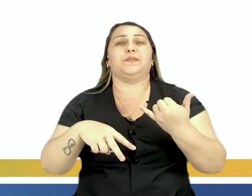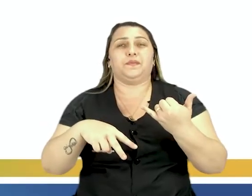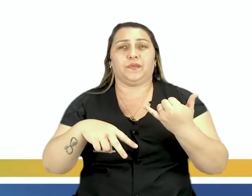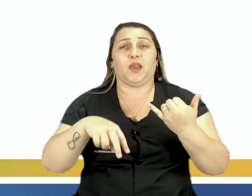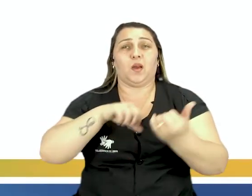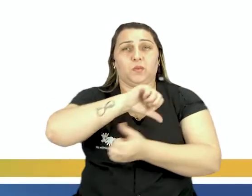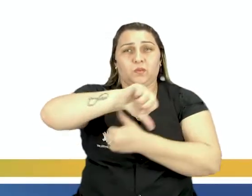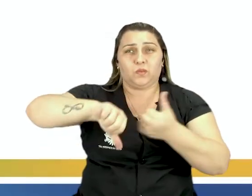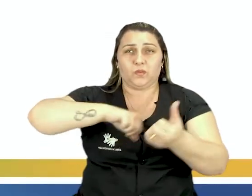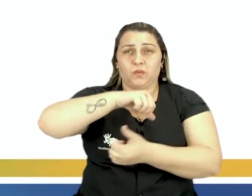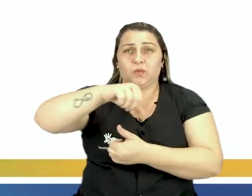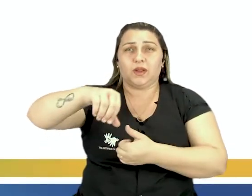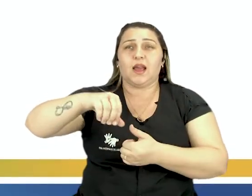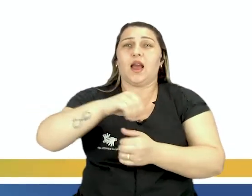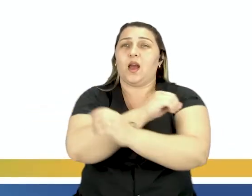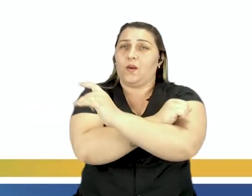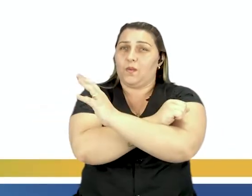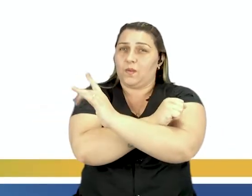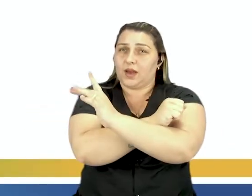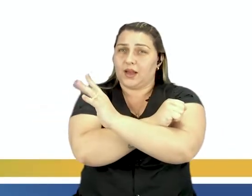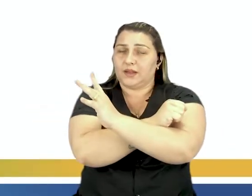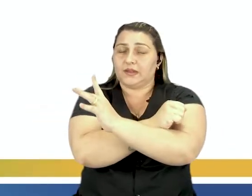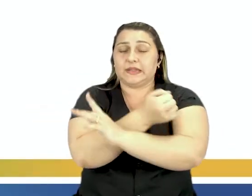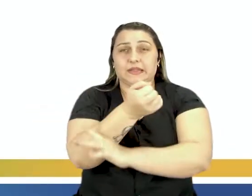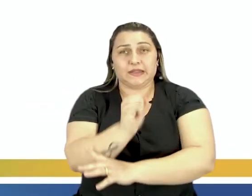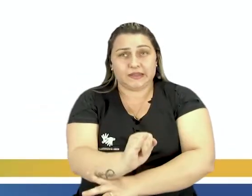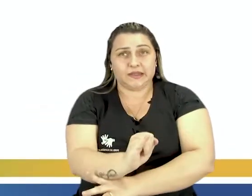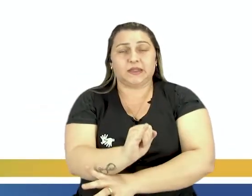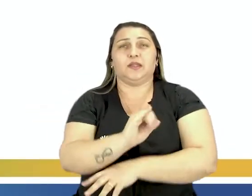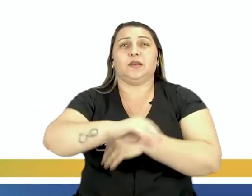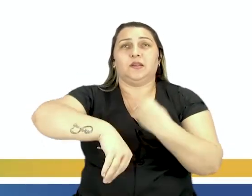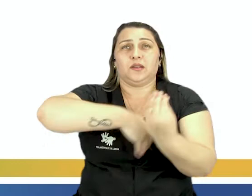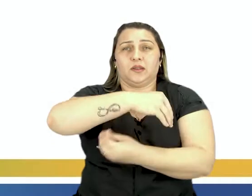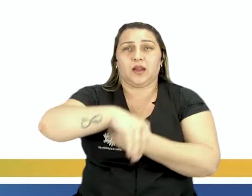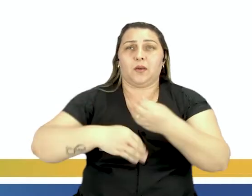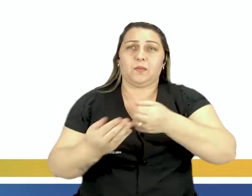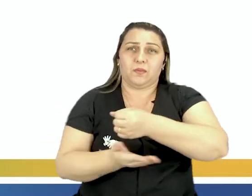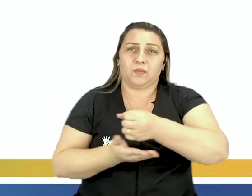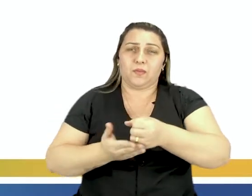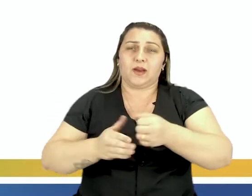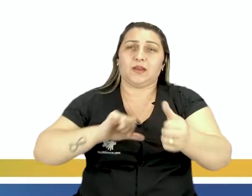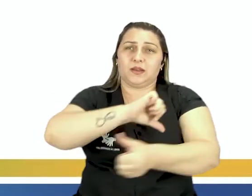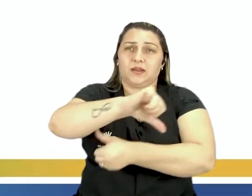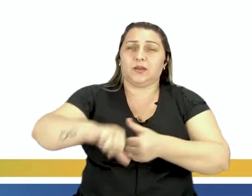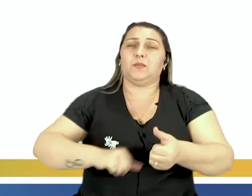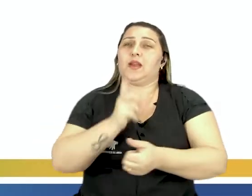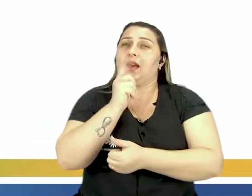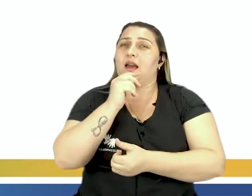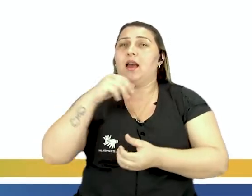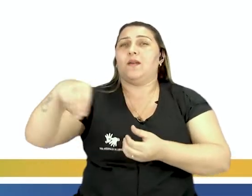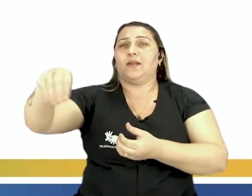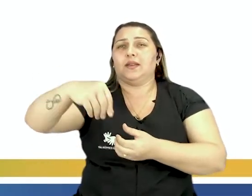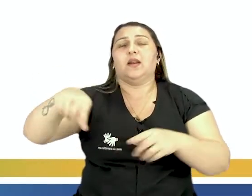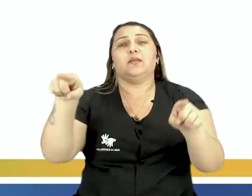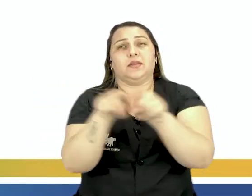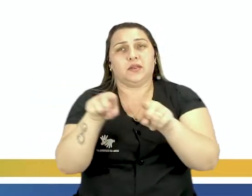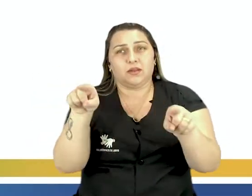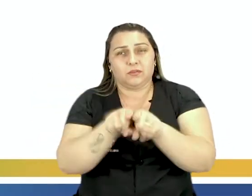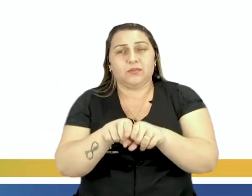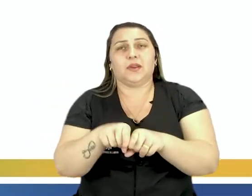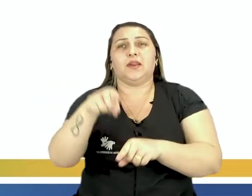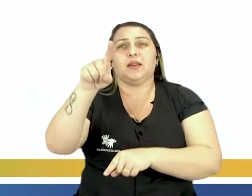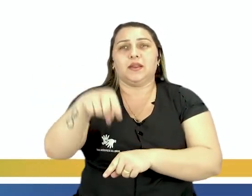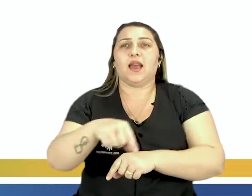um ácido, significa que ele é ácido. Se ele reagir com uma base e formar sal e água, ele também é